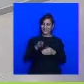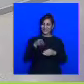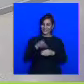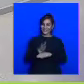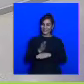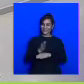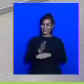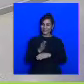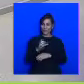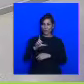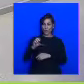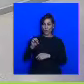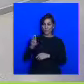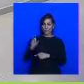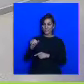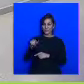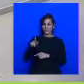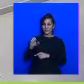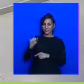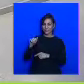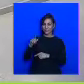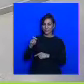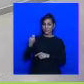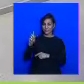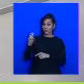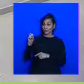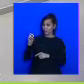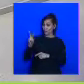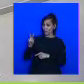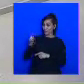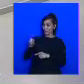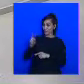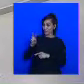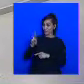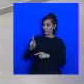acumulado acessando loterias.caixa.gov.br.